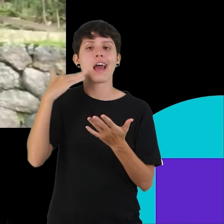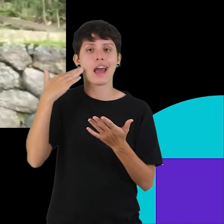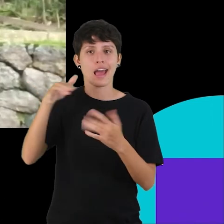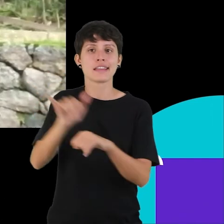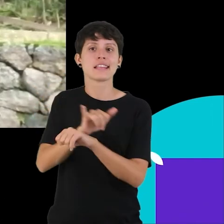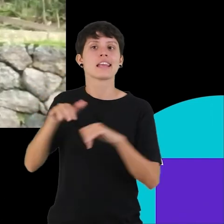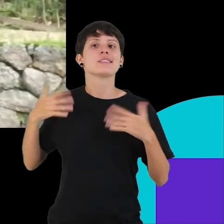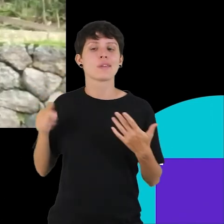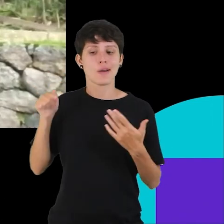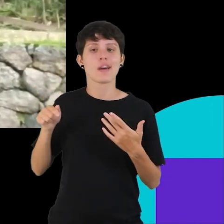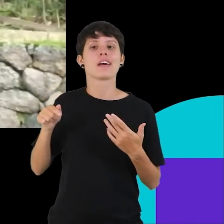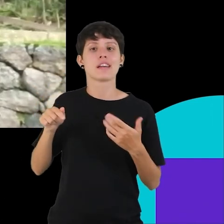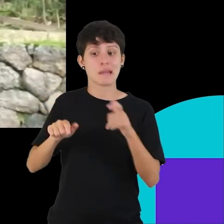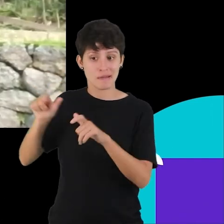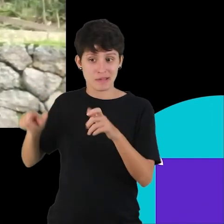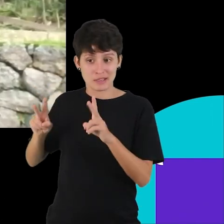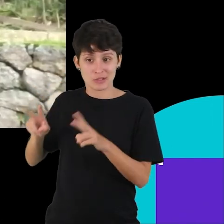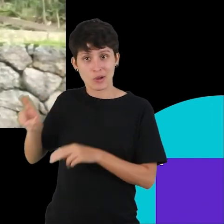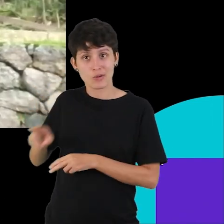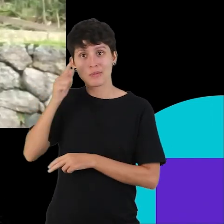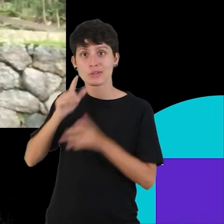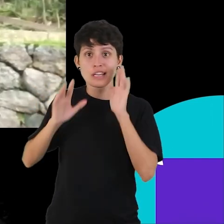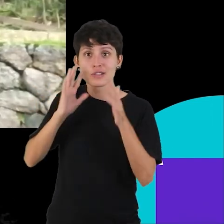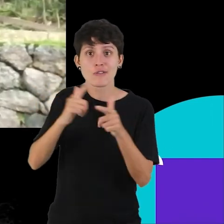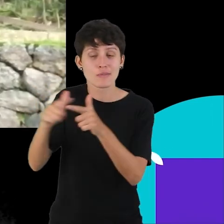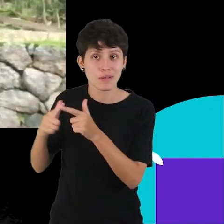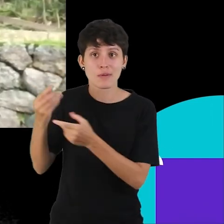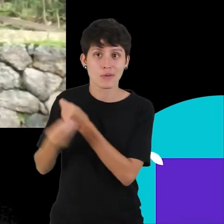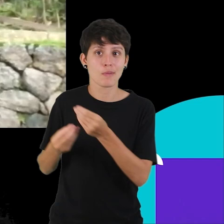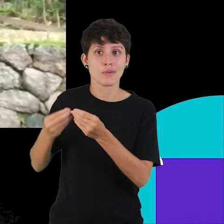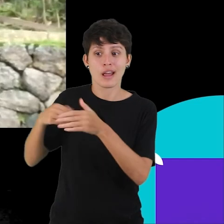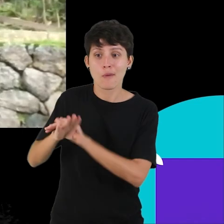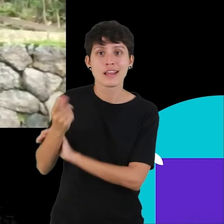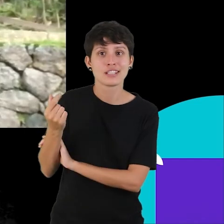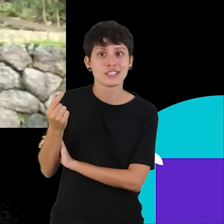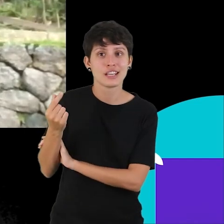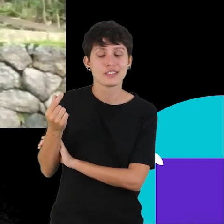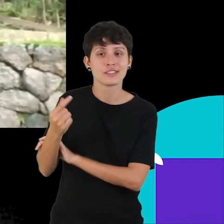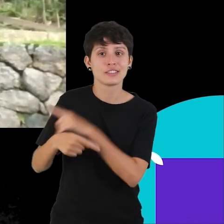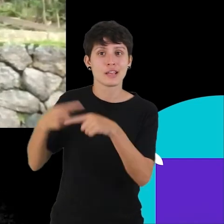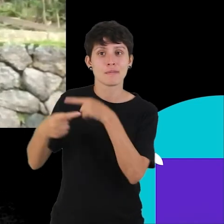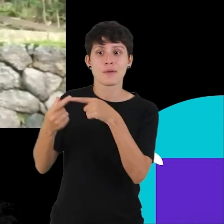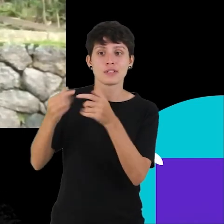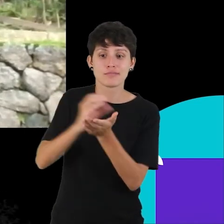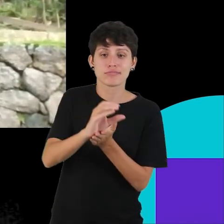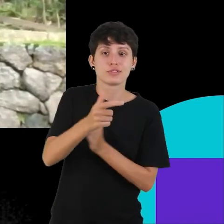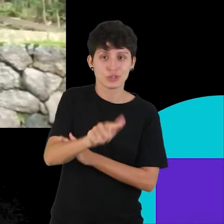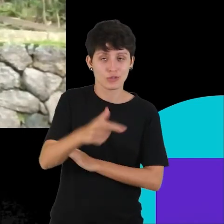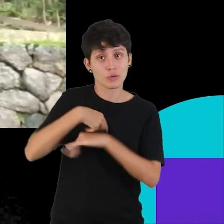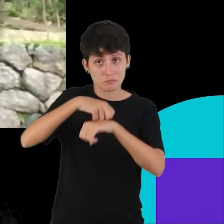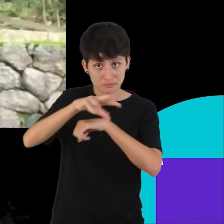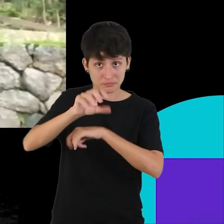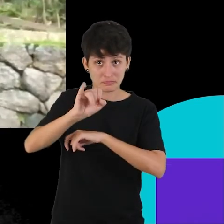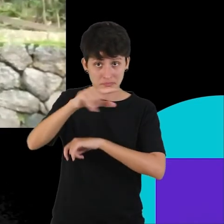ver aqui. Ah, beleza. Já respondo essa pergunta aí. Então, uma coisa que a gente percebeu